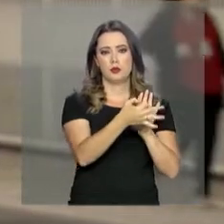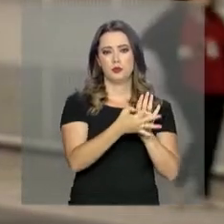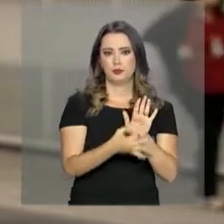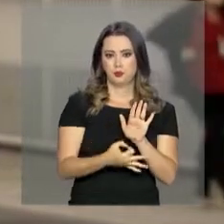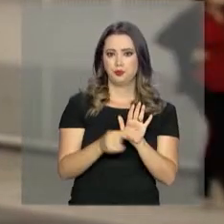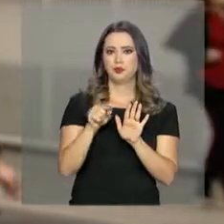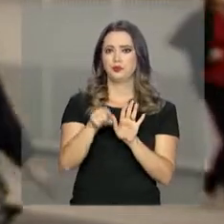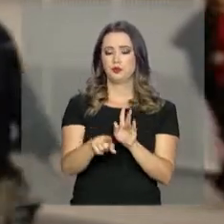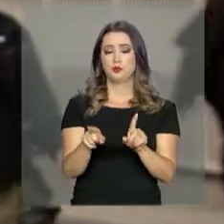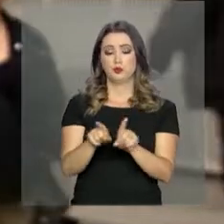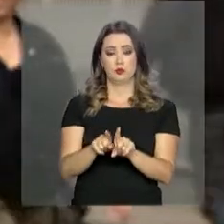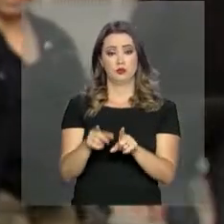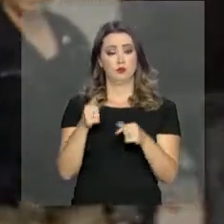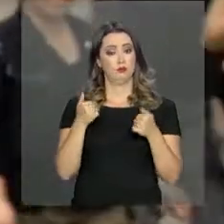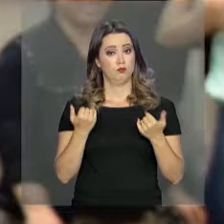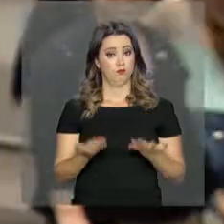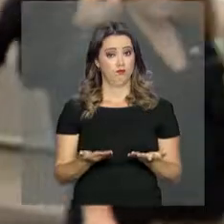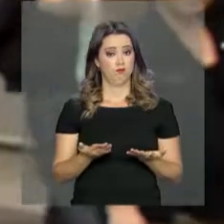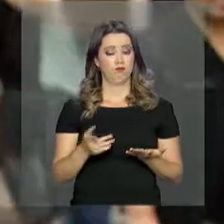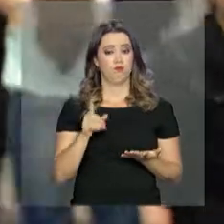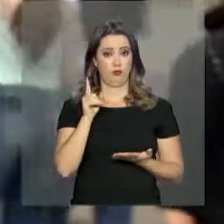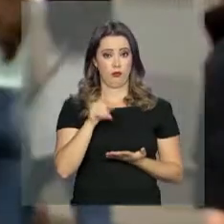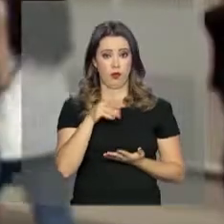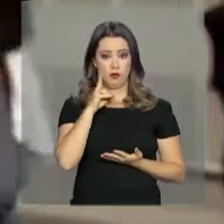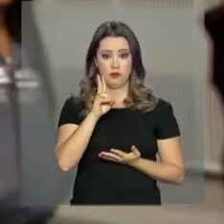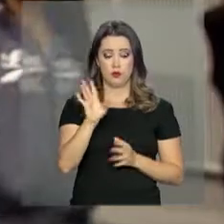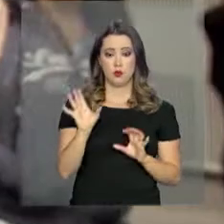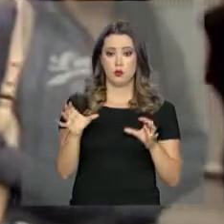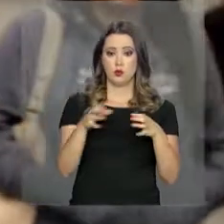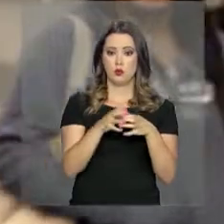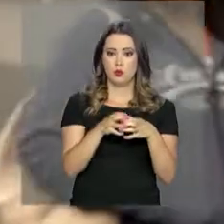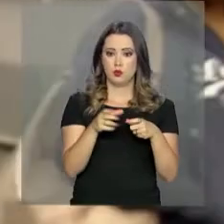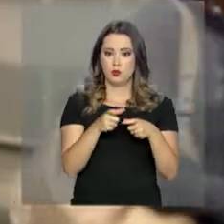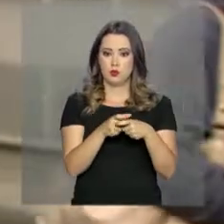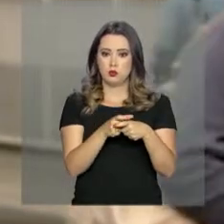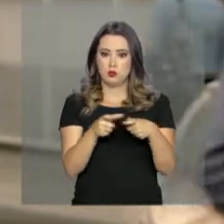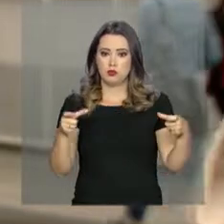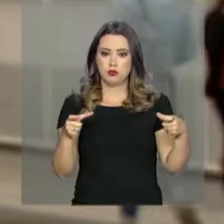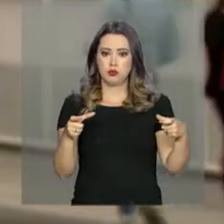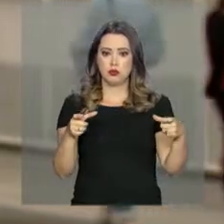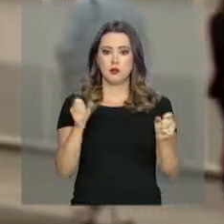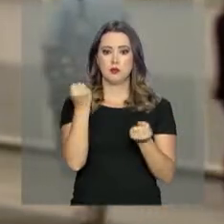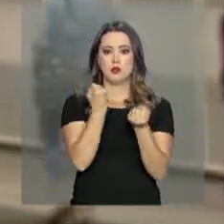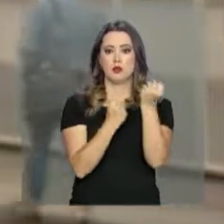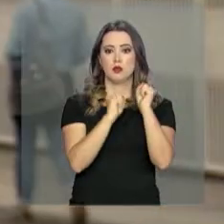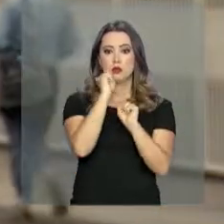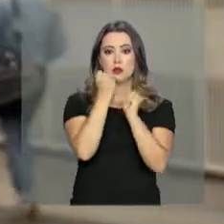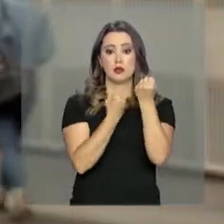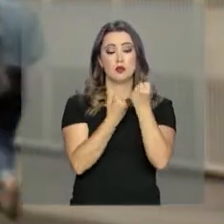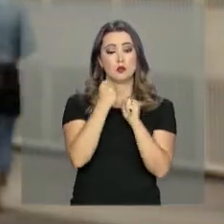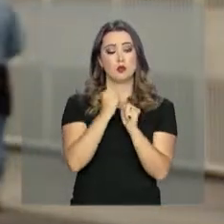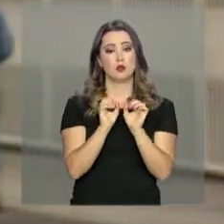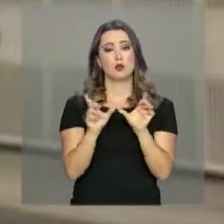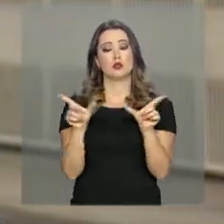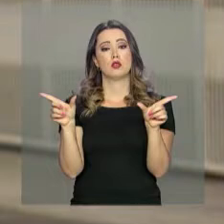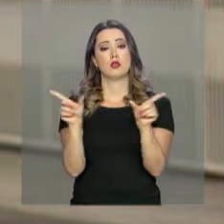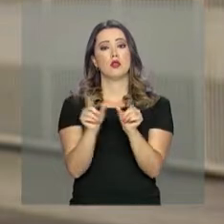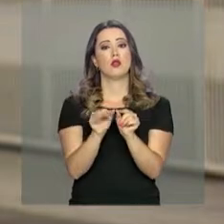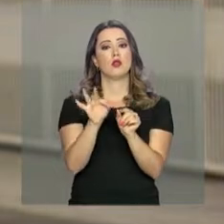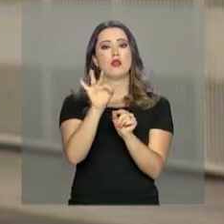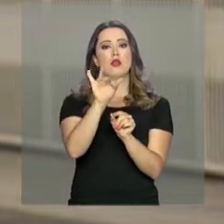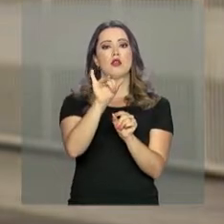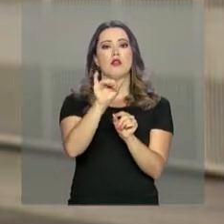setor produtivo do país considerada a maior entidade da indústria brasileira a fiesp representa